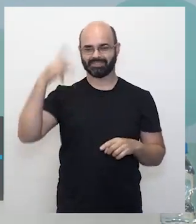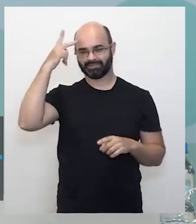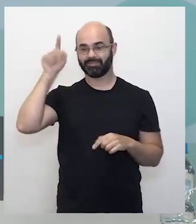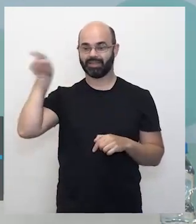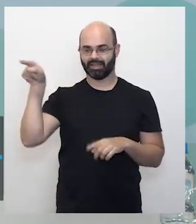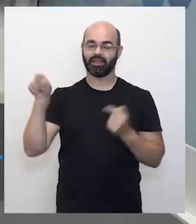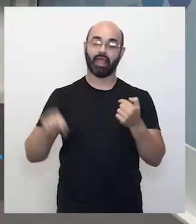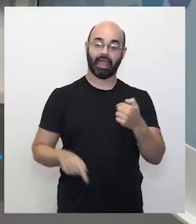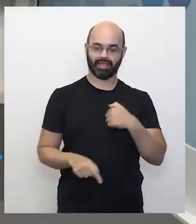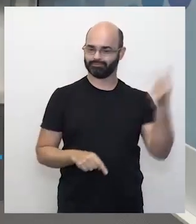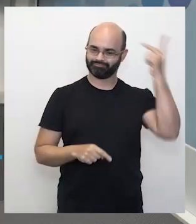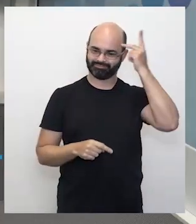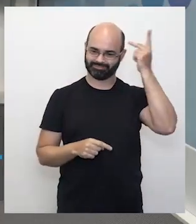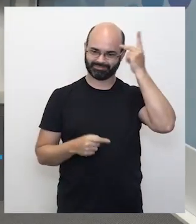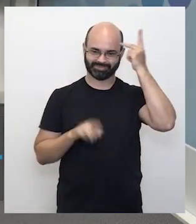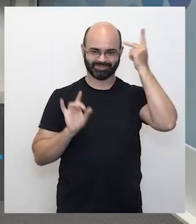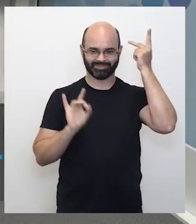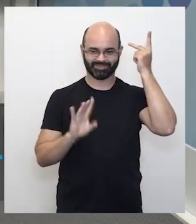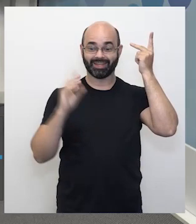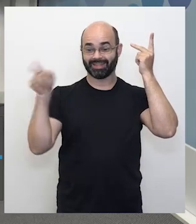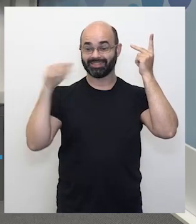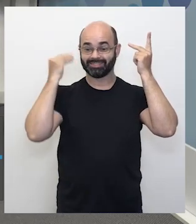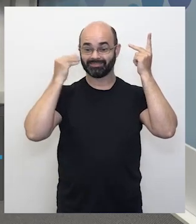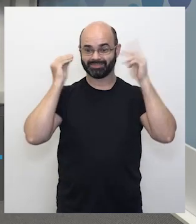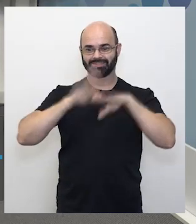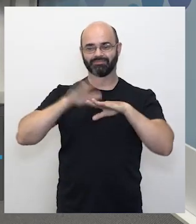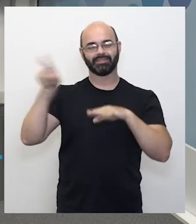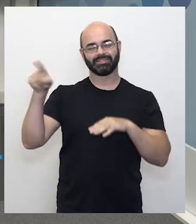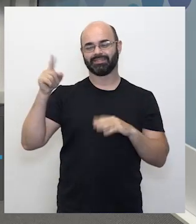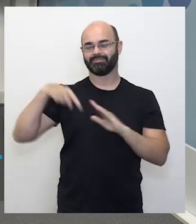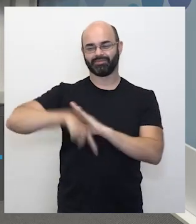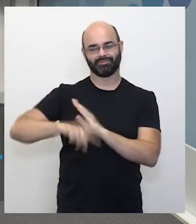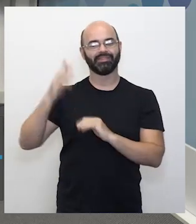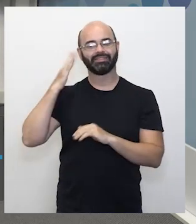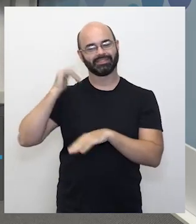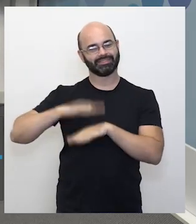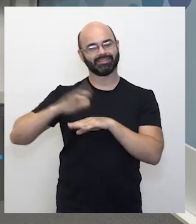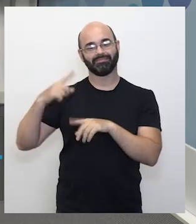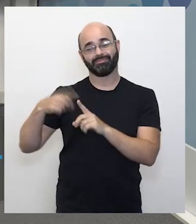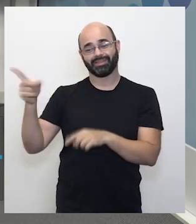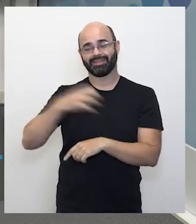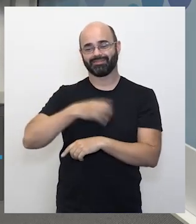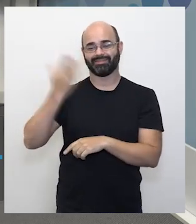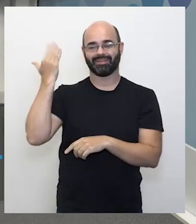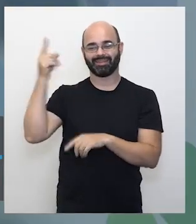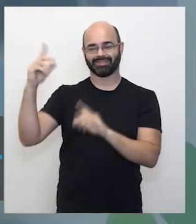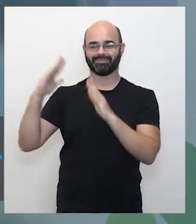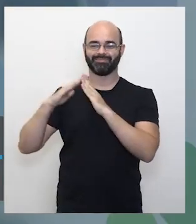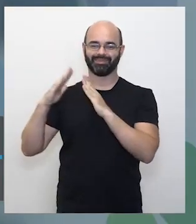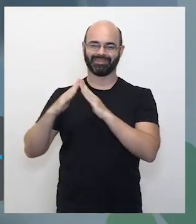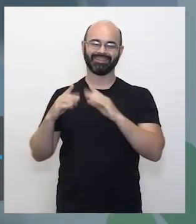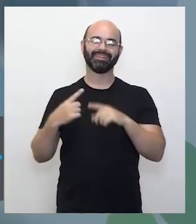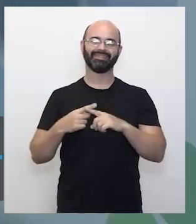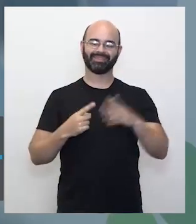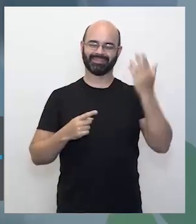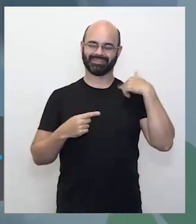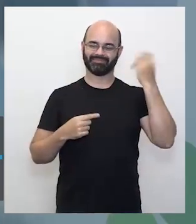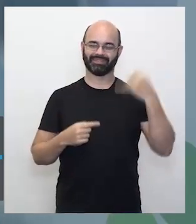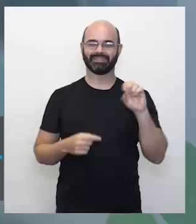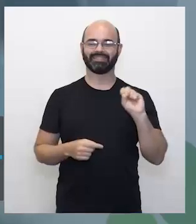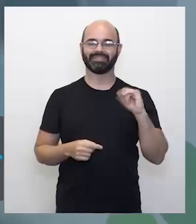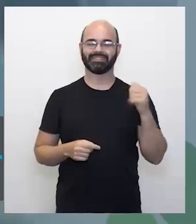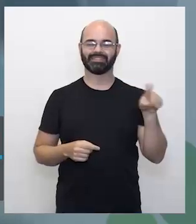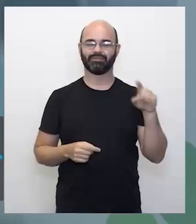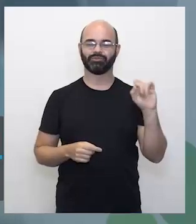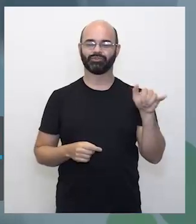a experiência, né? É a experiência que ela consegue dizer muito melhor, né? Na outra aula, professora, nós estávamos falando do São João, estava falando